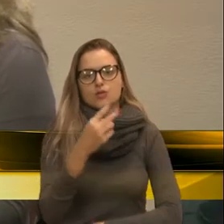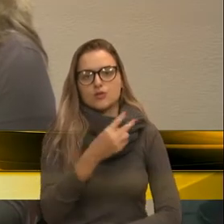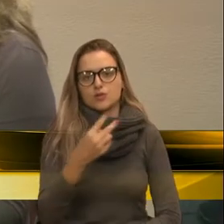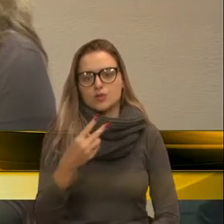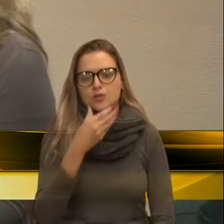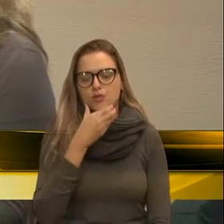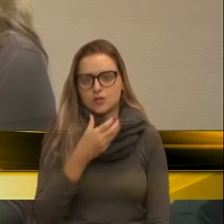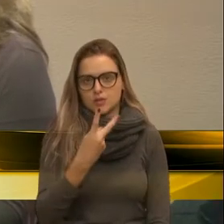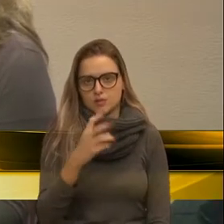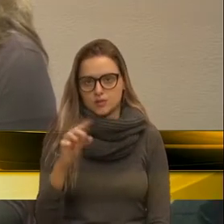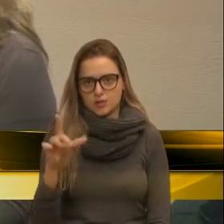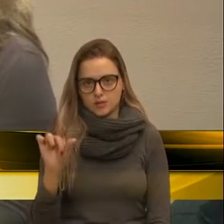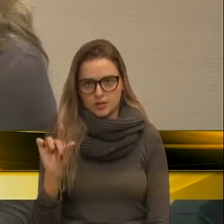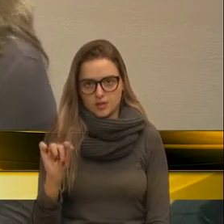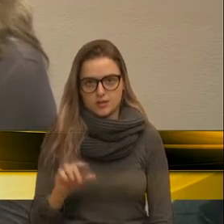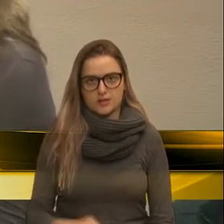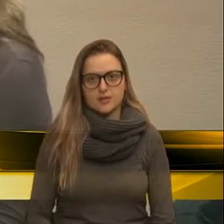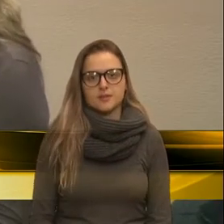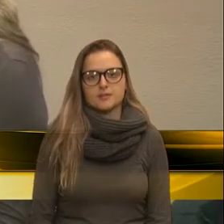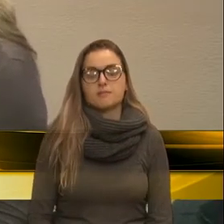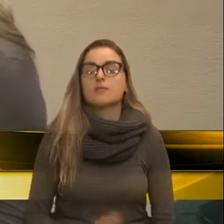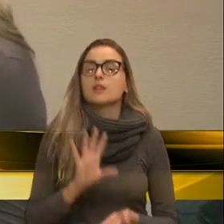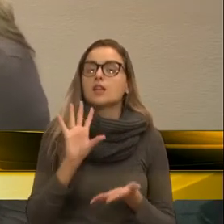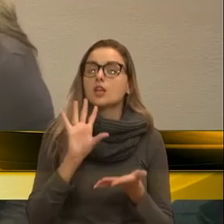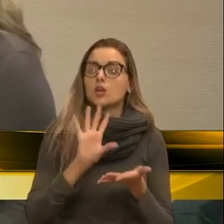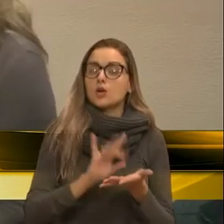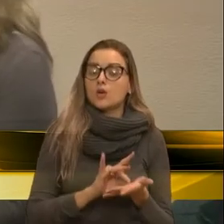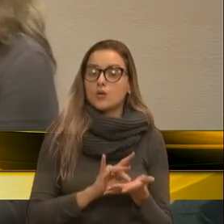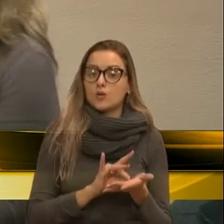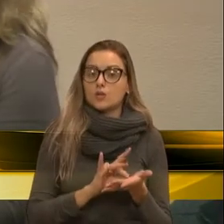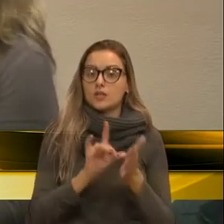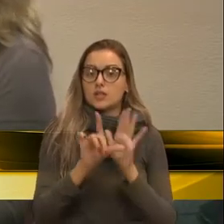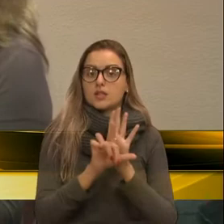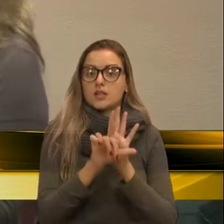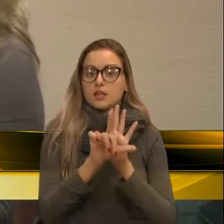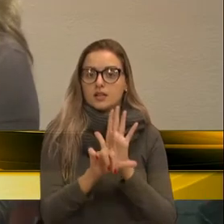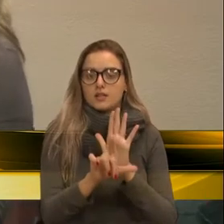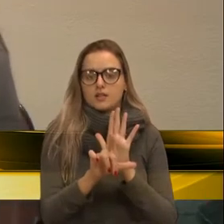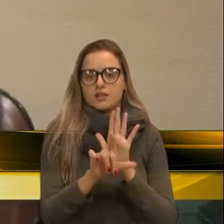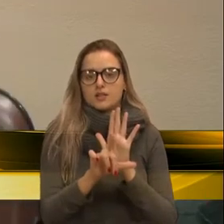de dezembro de 2010, que consolida a